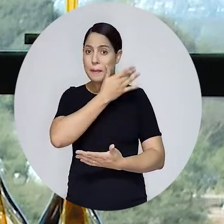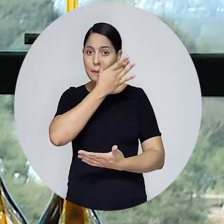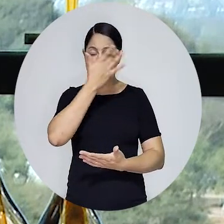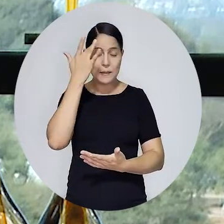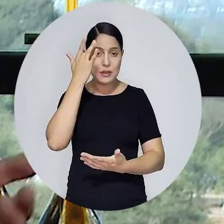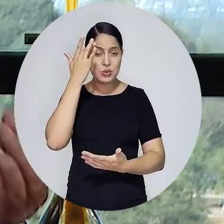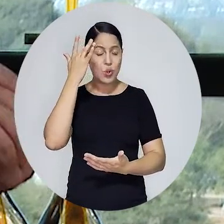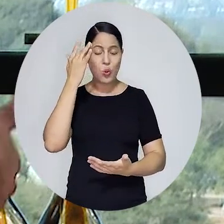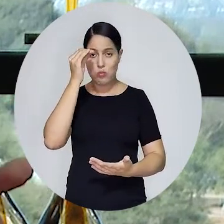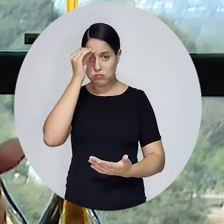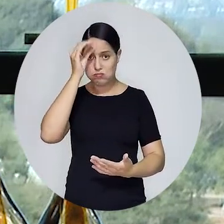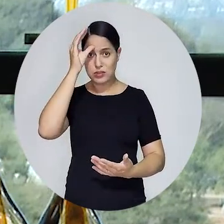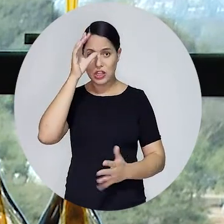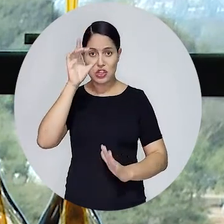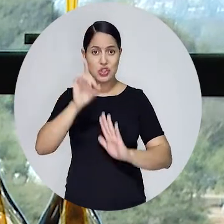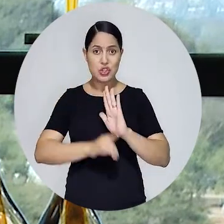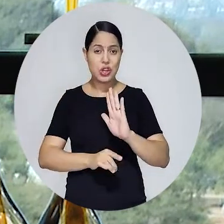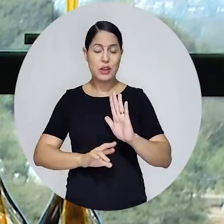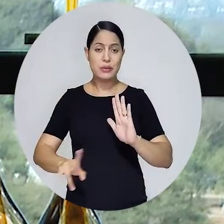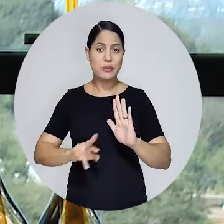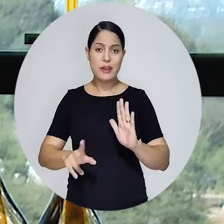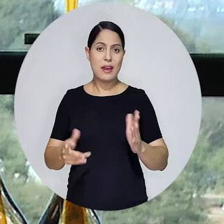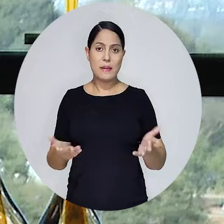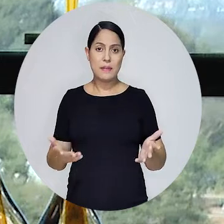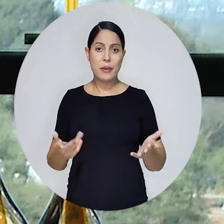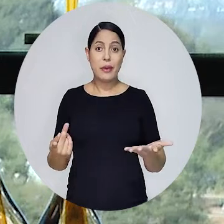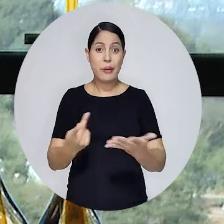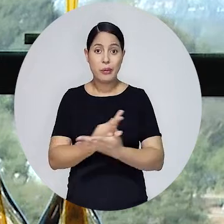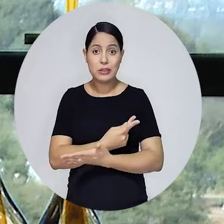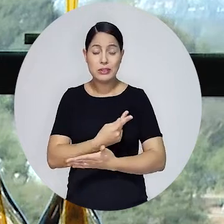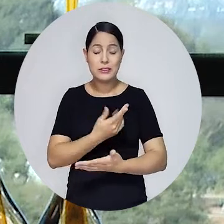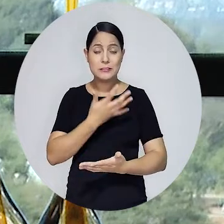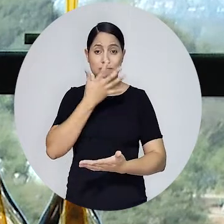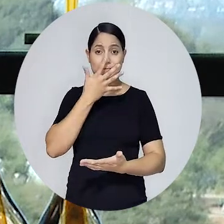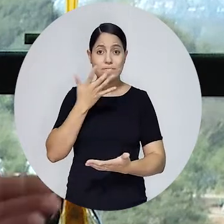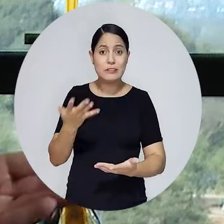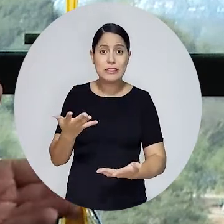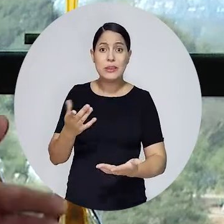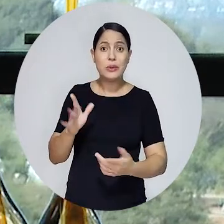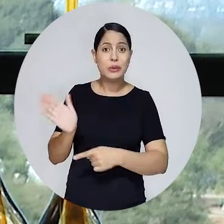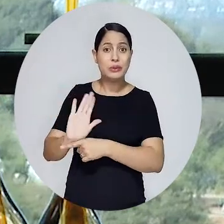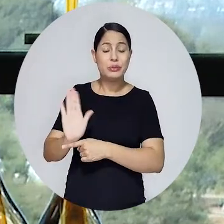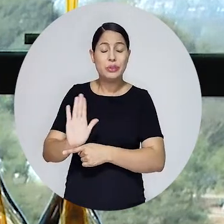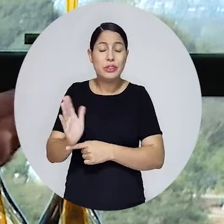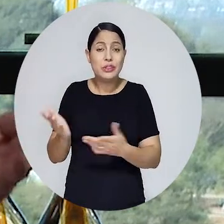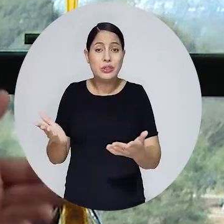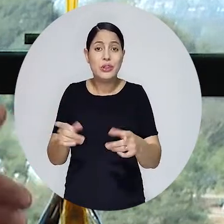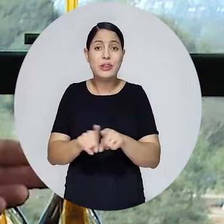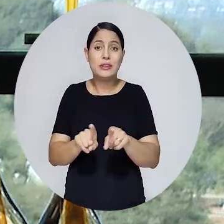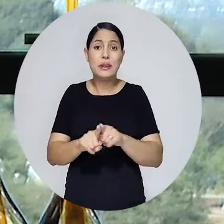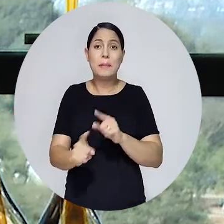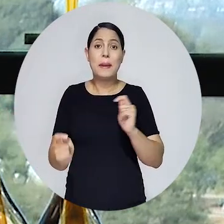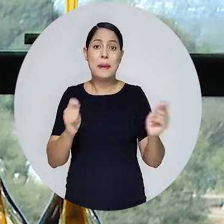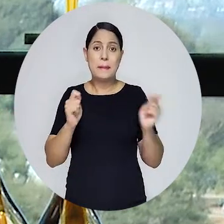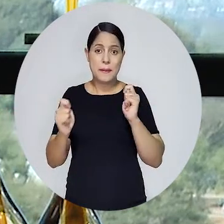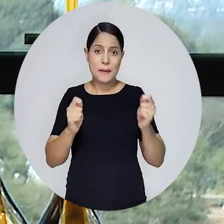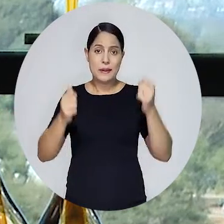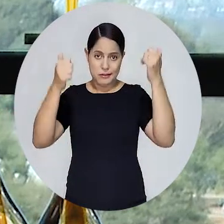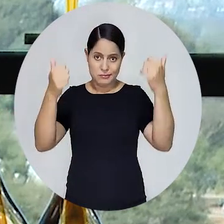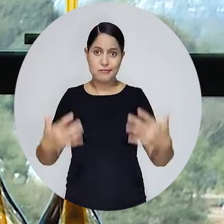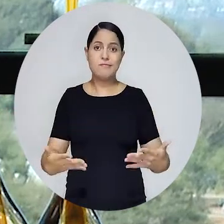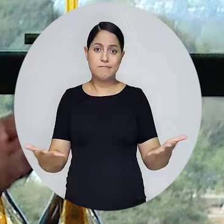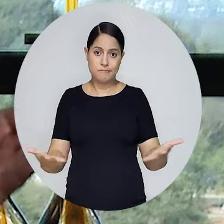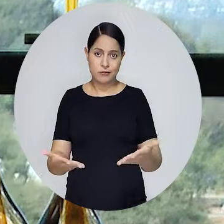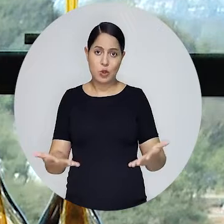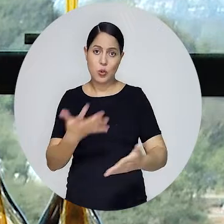desconhecimentos que existem dos direitos da advocacia no exercício da sua profissão, que levam a essas cenas graves que a gente viu pelo Brasil afora e que a